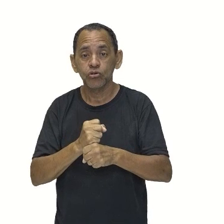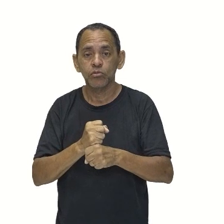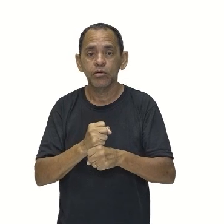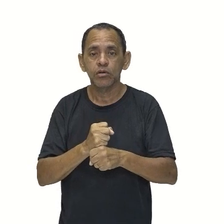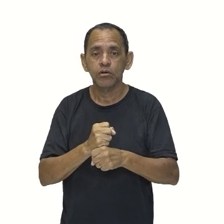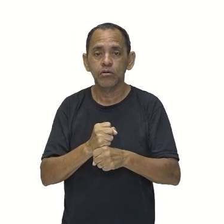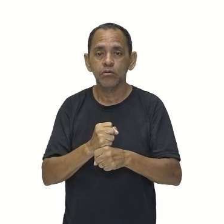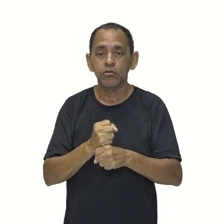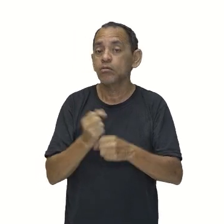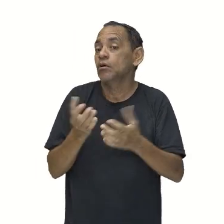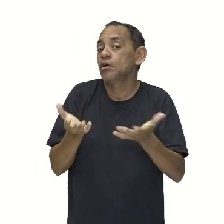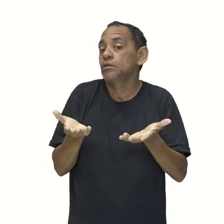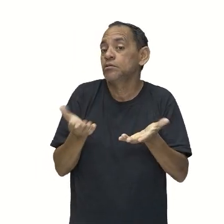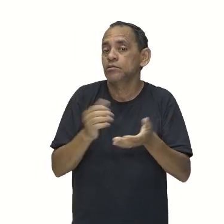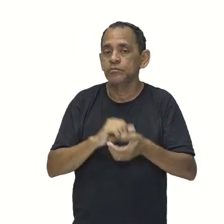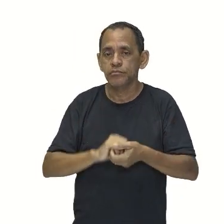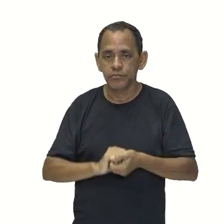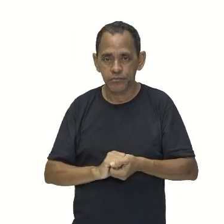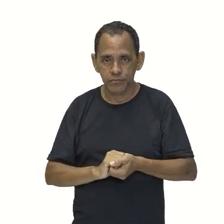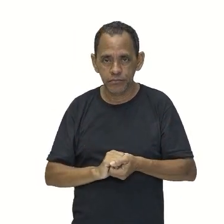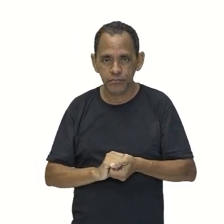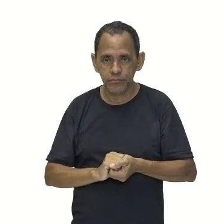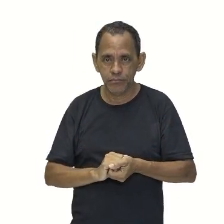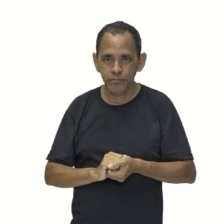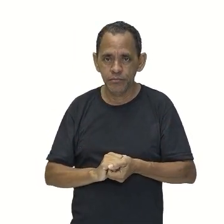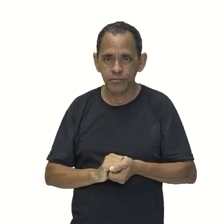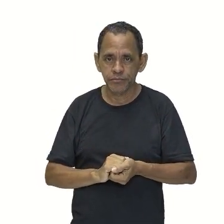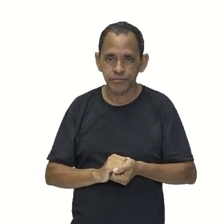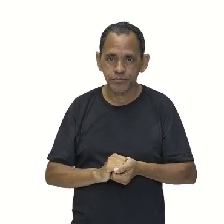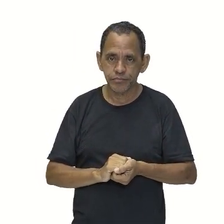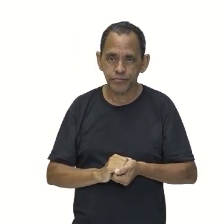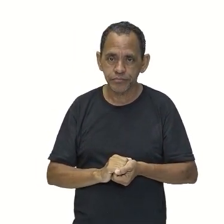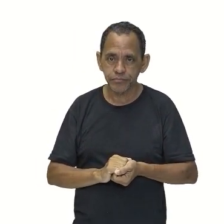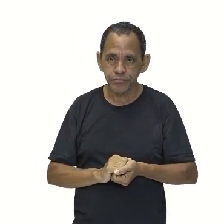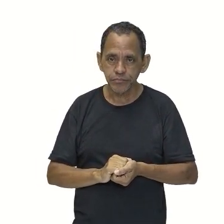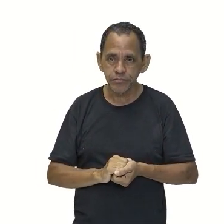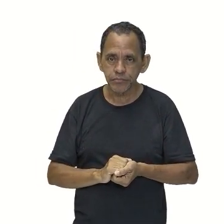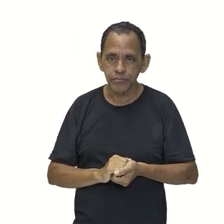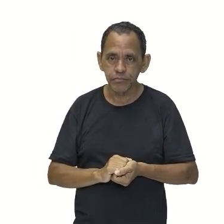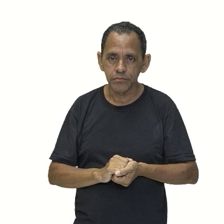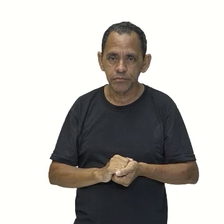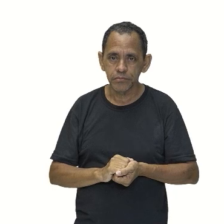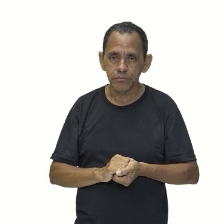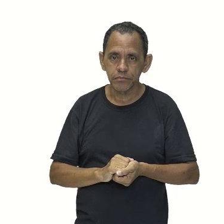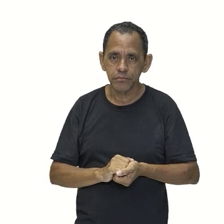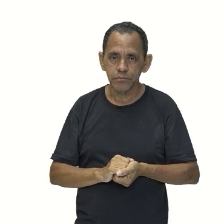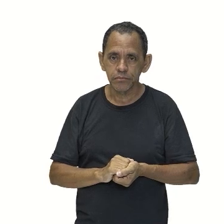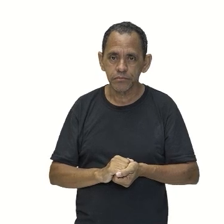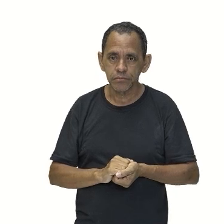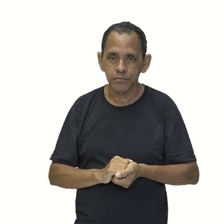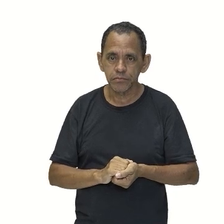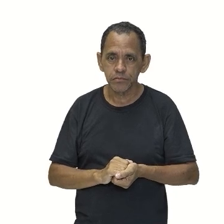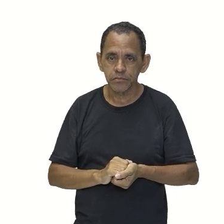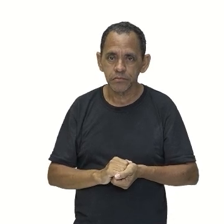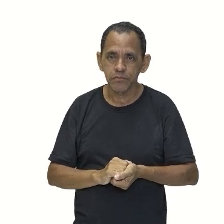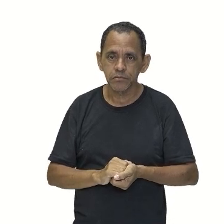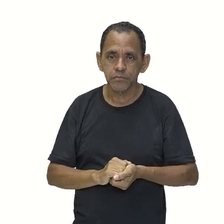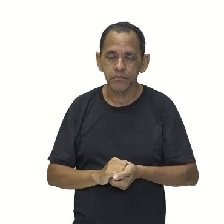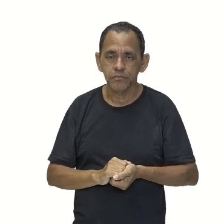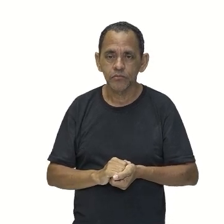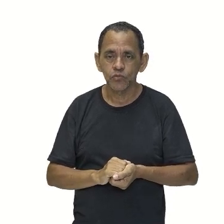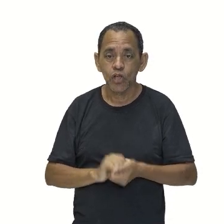menos 16 dá 0, isso dá 8, 8 dividido por 4 dá 2, 2 vezes 4, 8, zerou. Portanto,